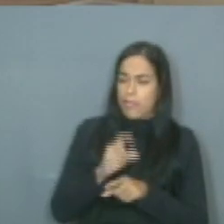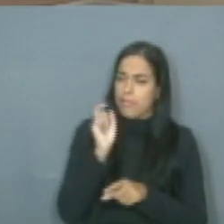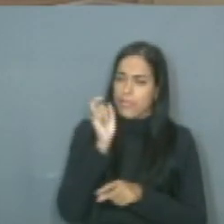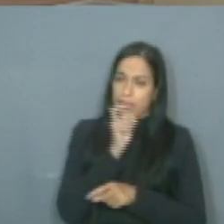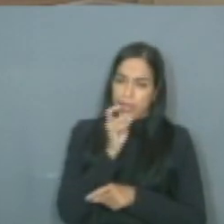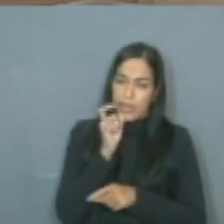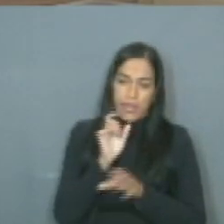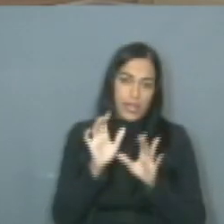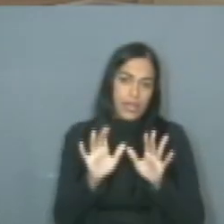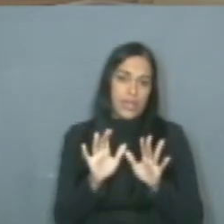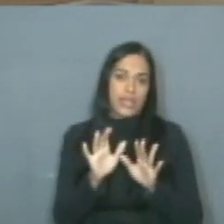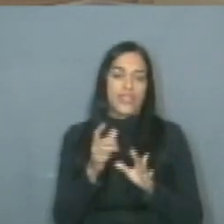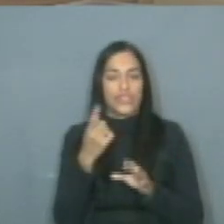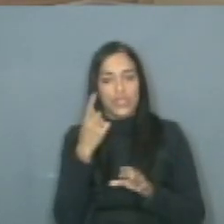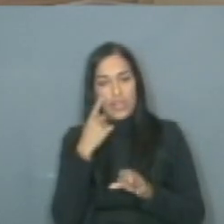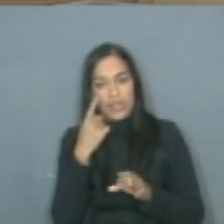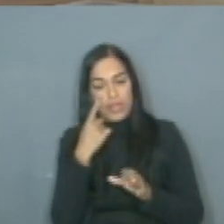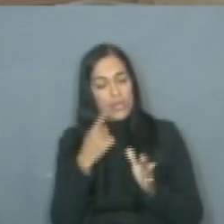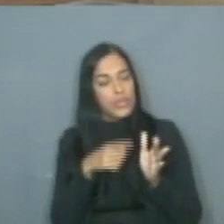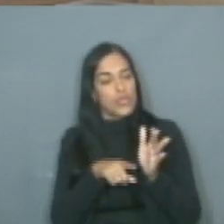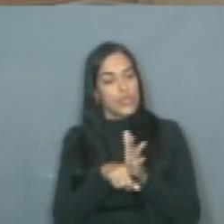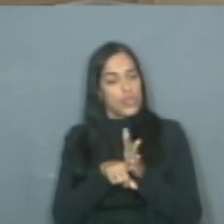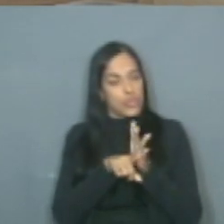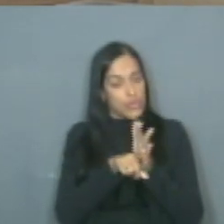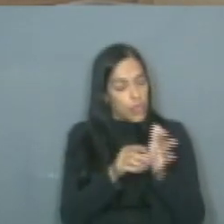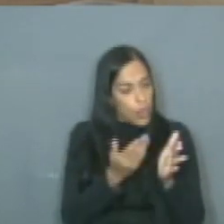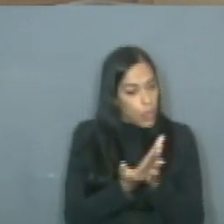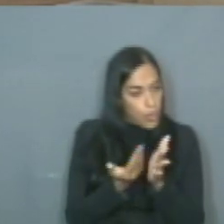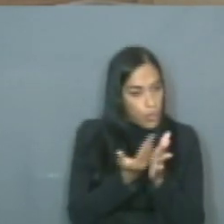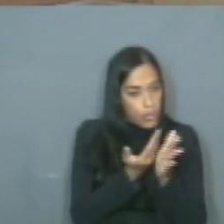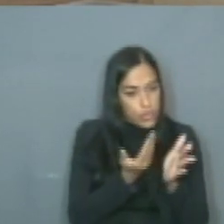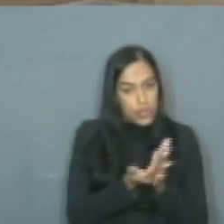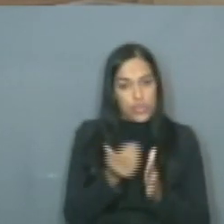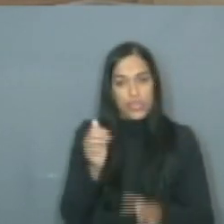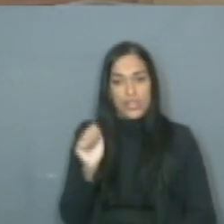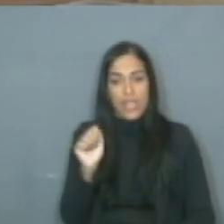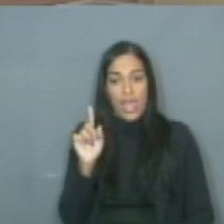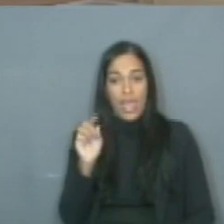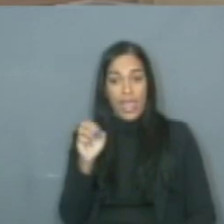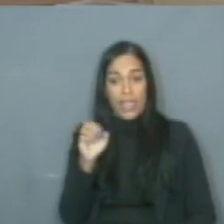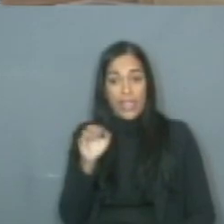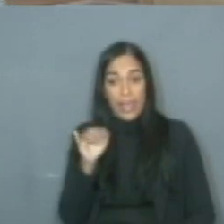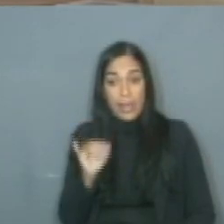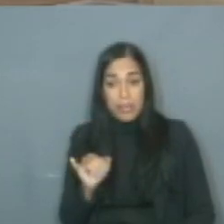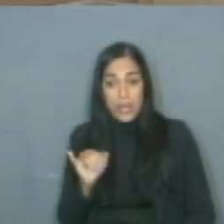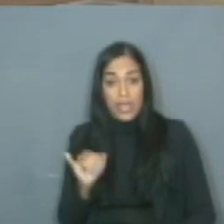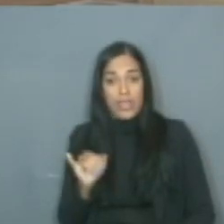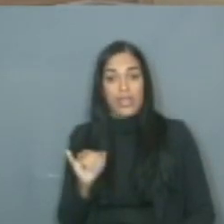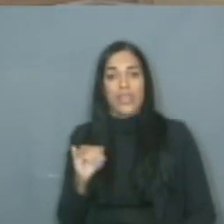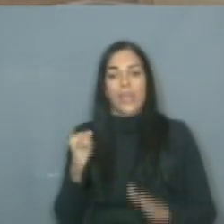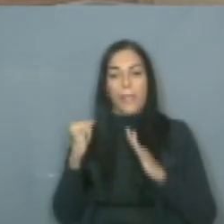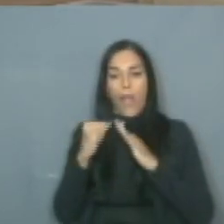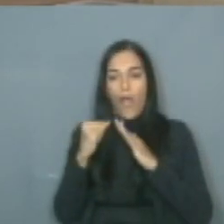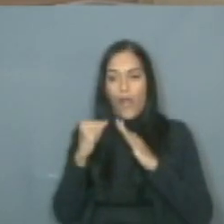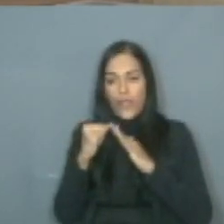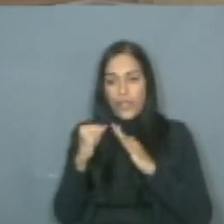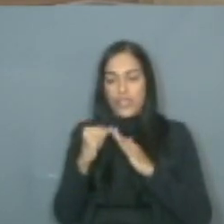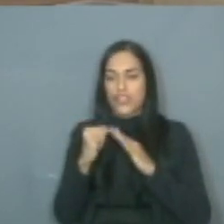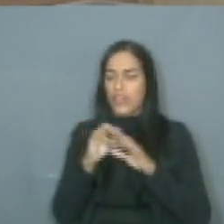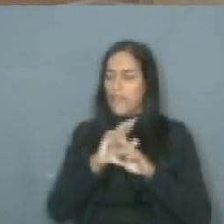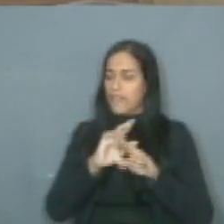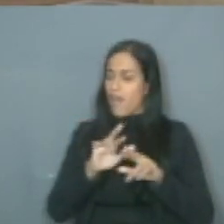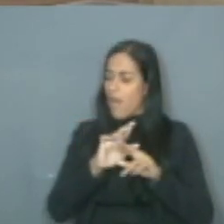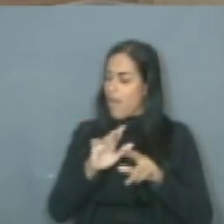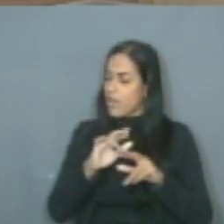gente já viu estudos da ADEME, já viu efetivamente estudos da Sinduscon na época, de